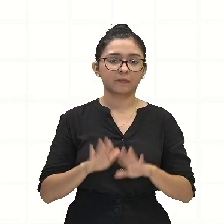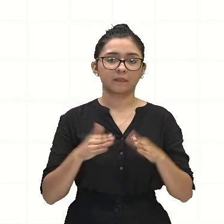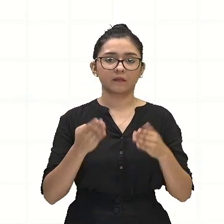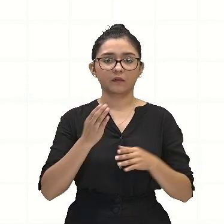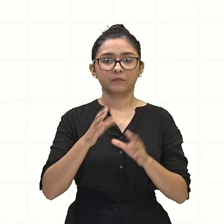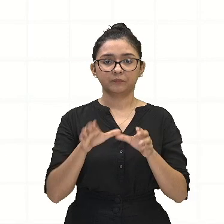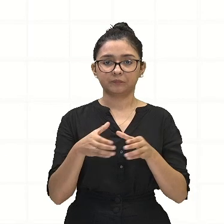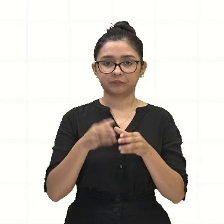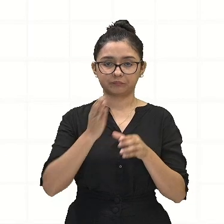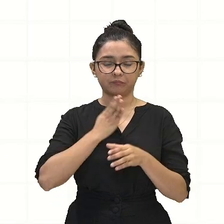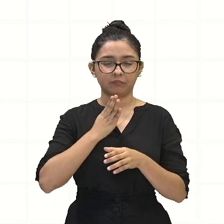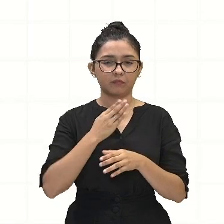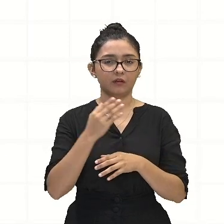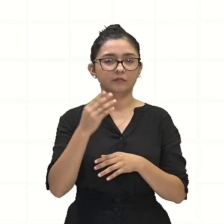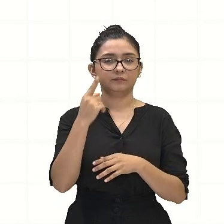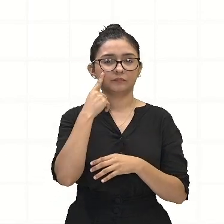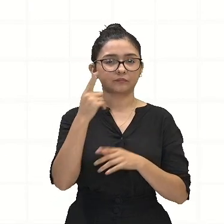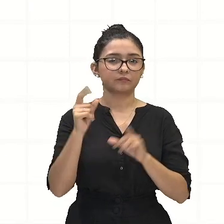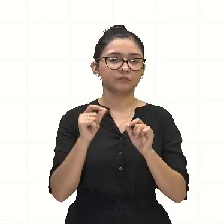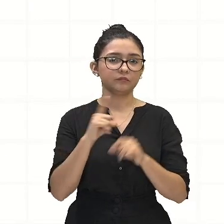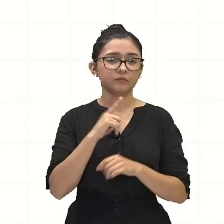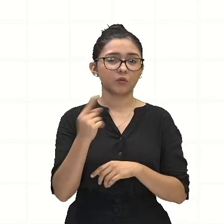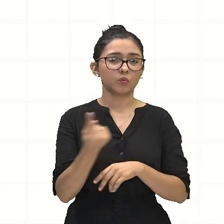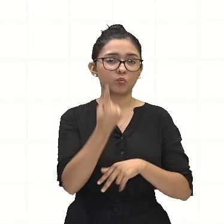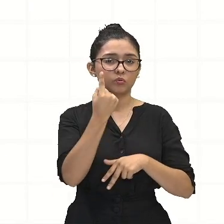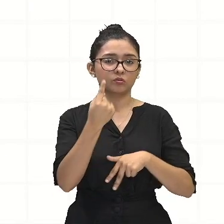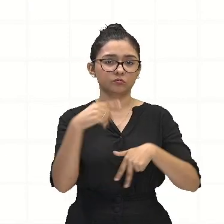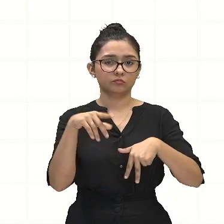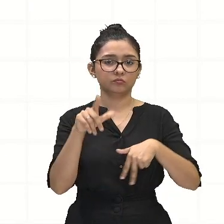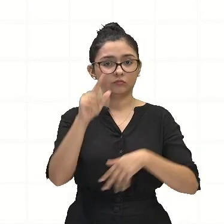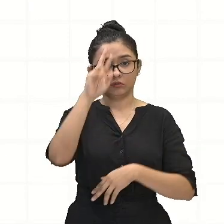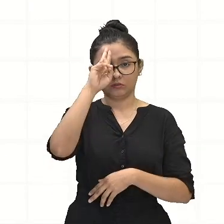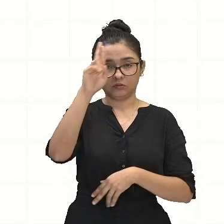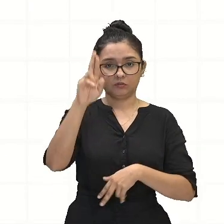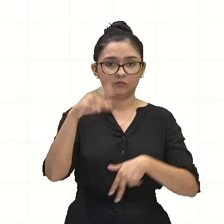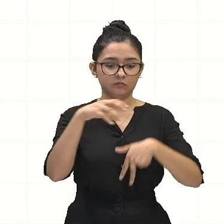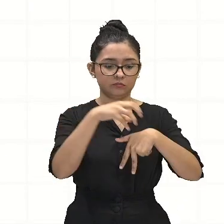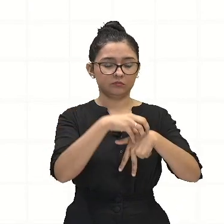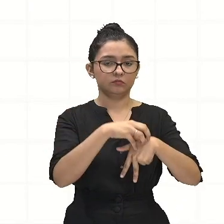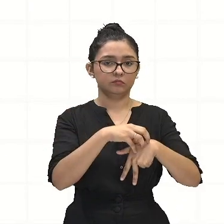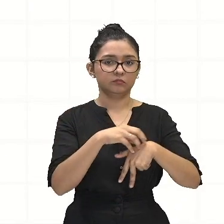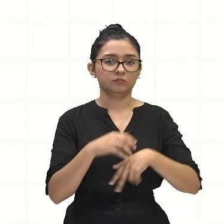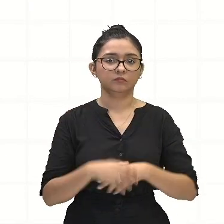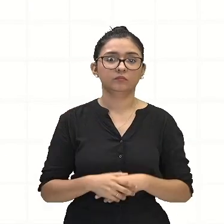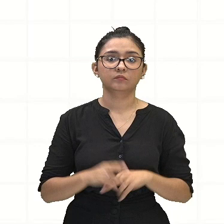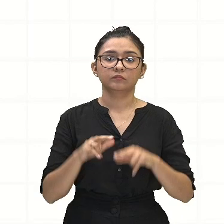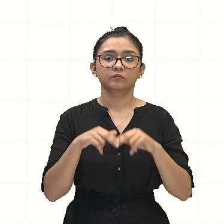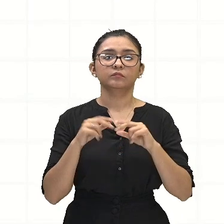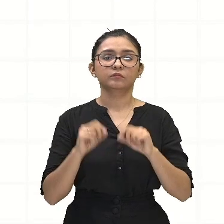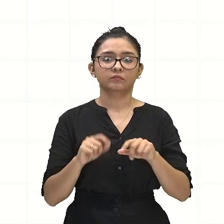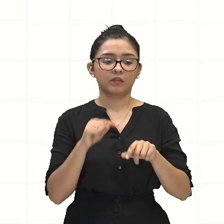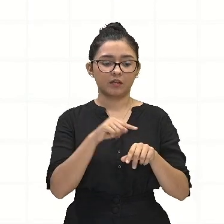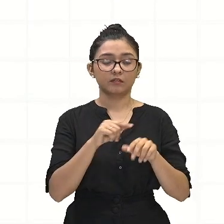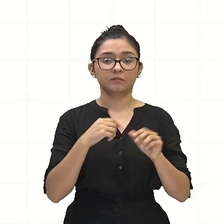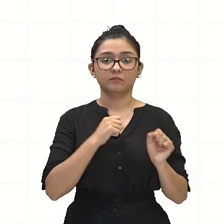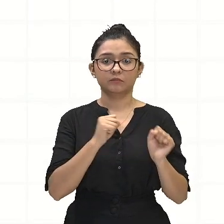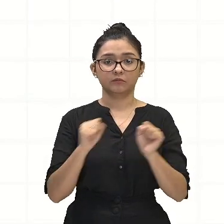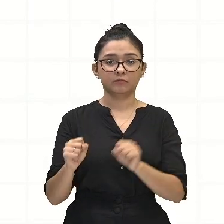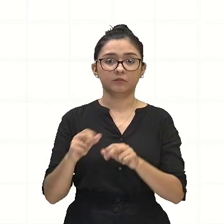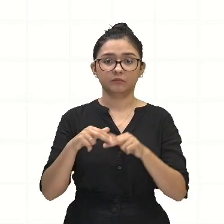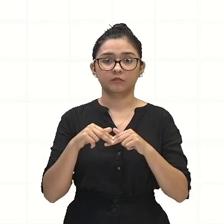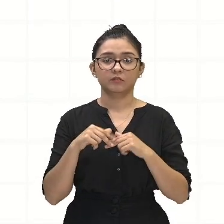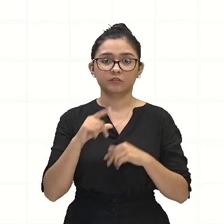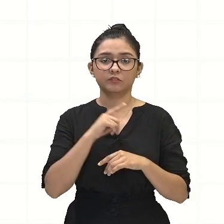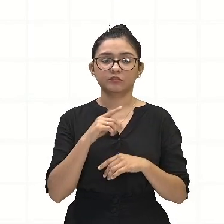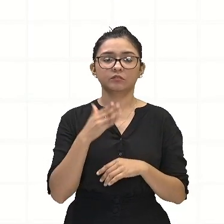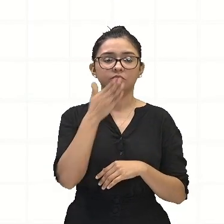era muito interessante ter apenas um monarca com poder centralizado, porque à medida em que eles atravessavam ali